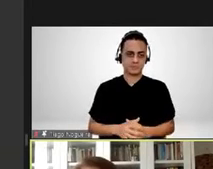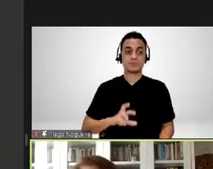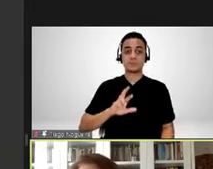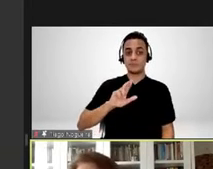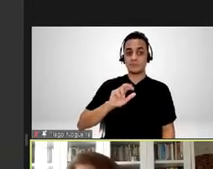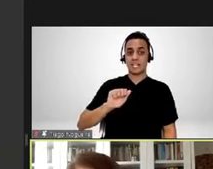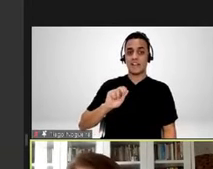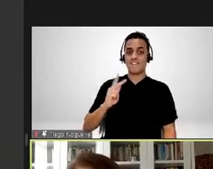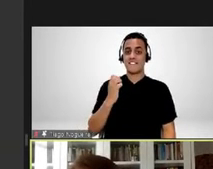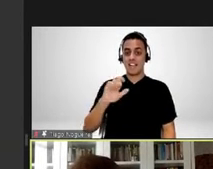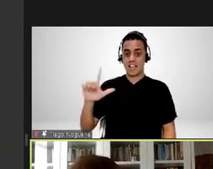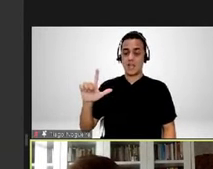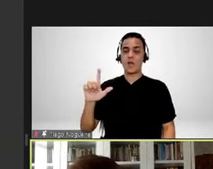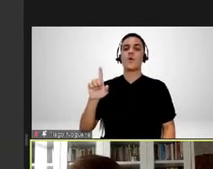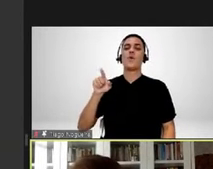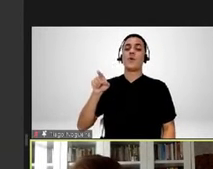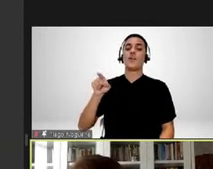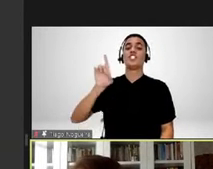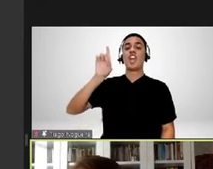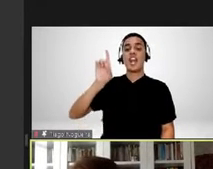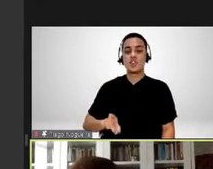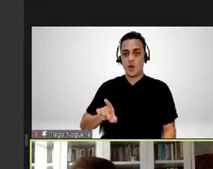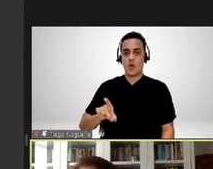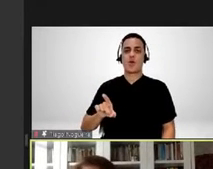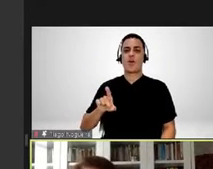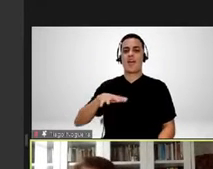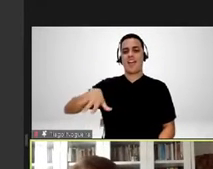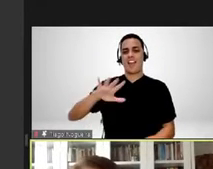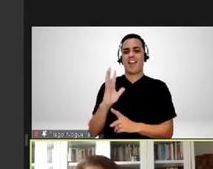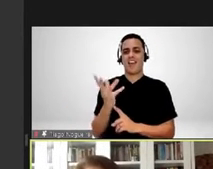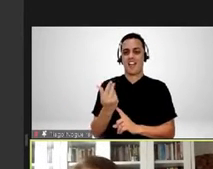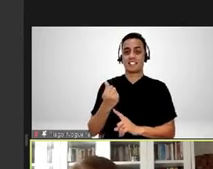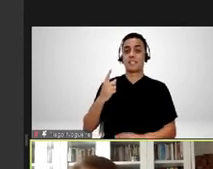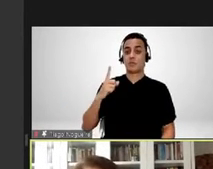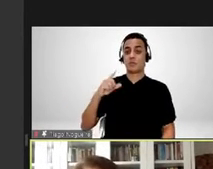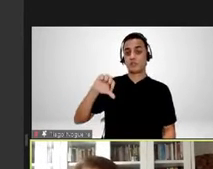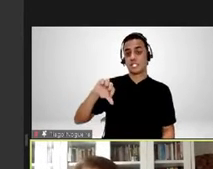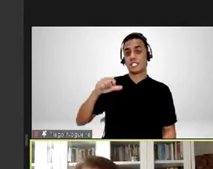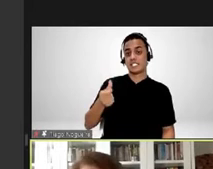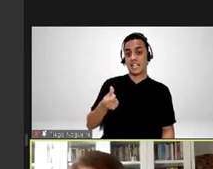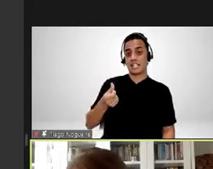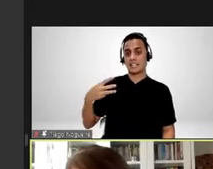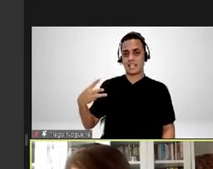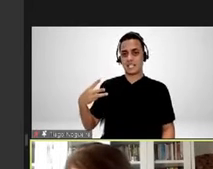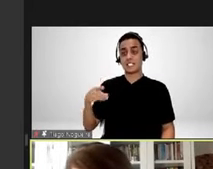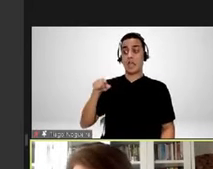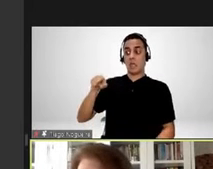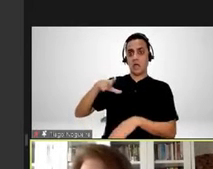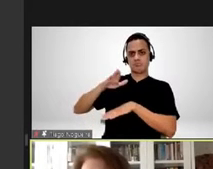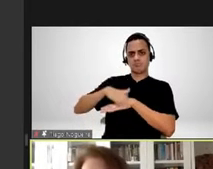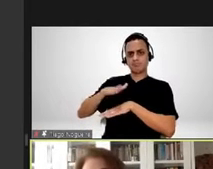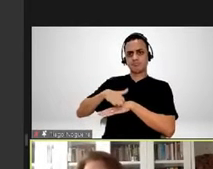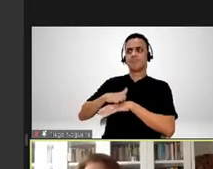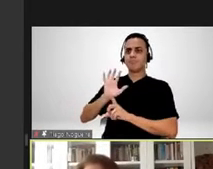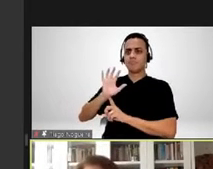1963, torna-se diretor do Centro de Artes e é com ele que essas mudanças começam a